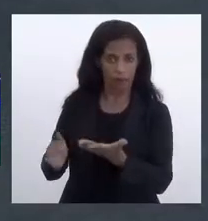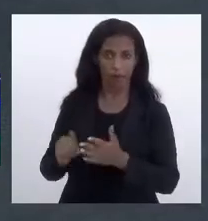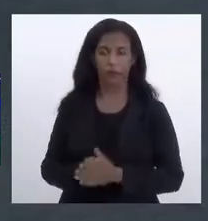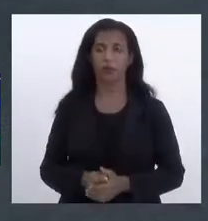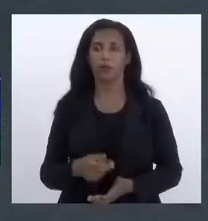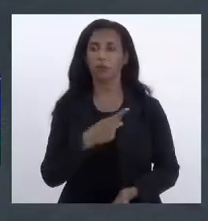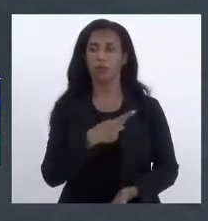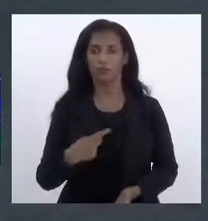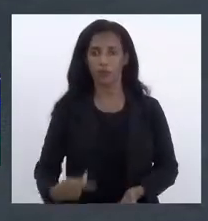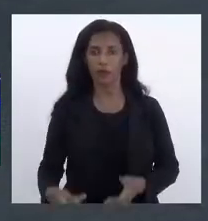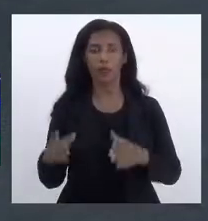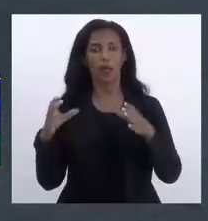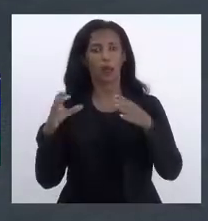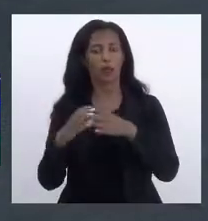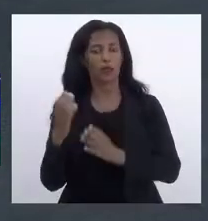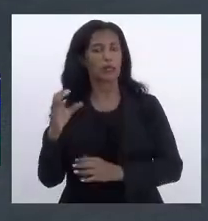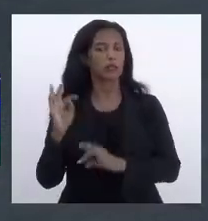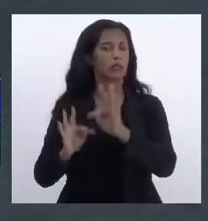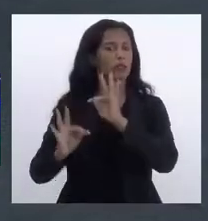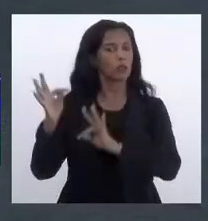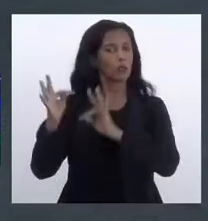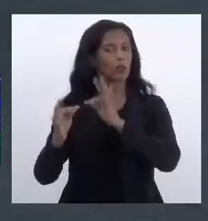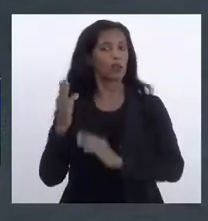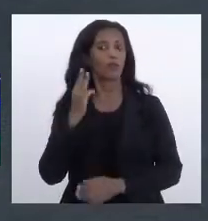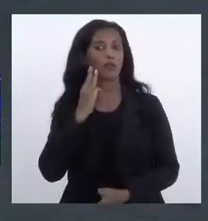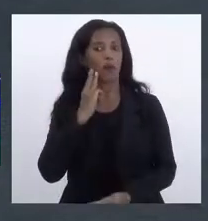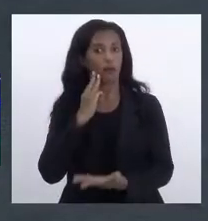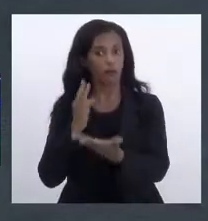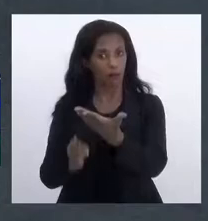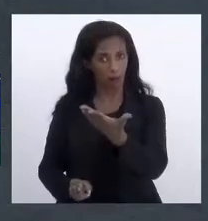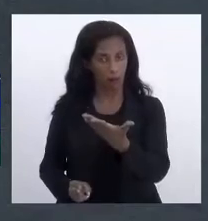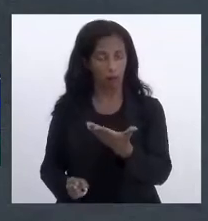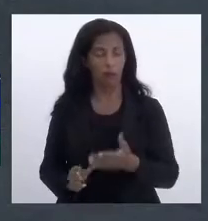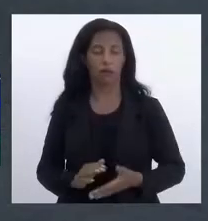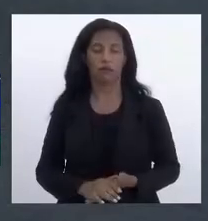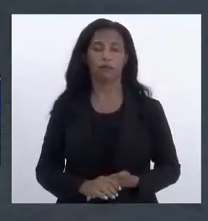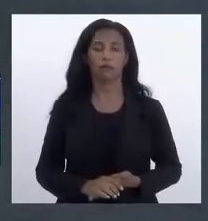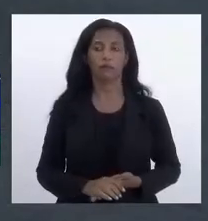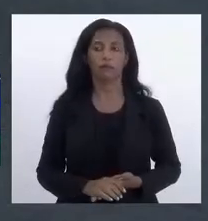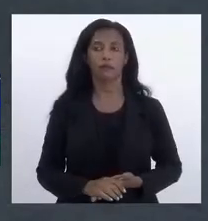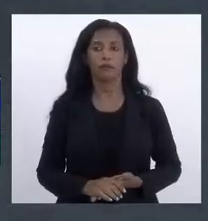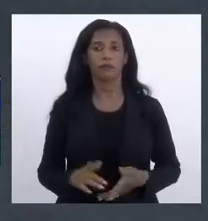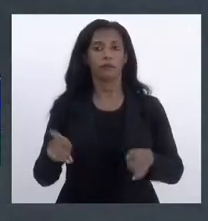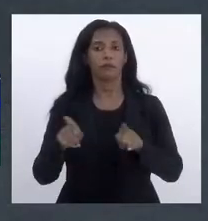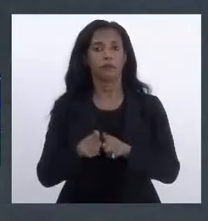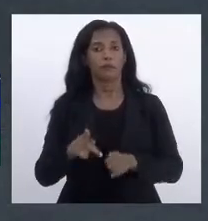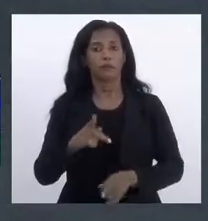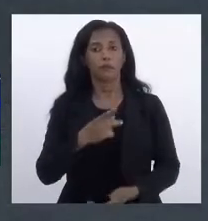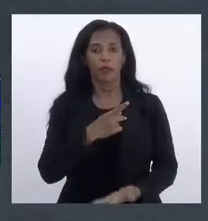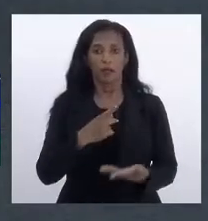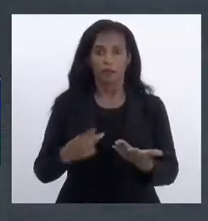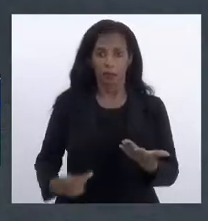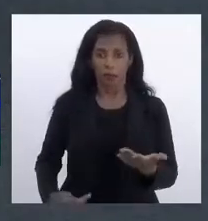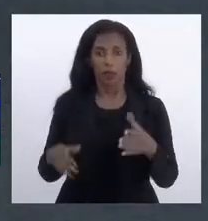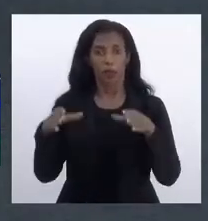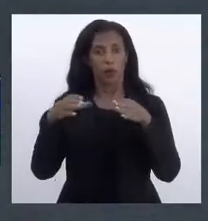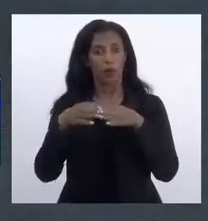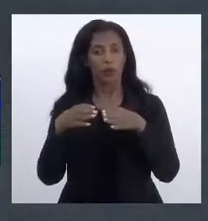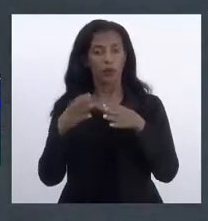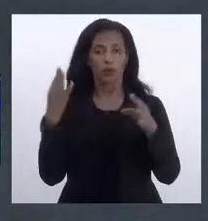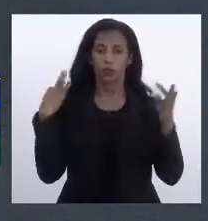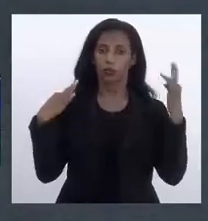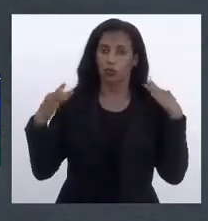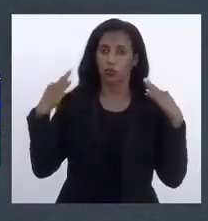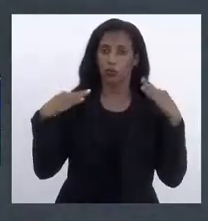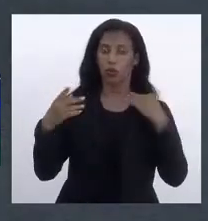do presidente da Comissão de Ciência e Tecnologia, deputado Valdec Carneiro, e da presidenta da Comissão de